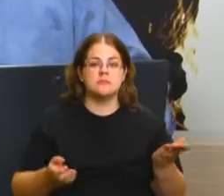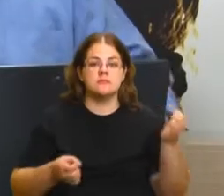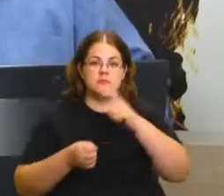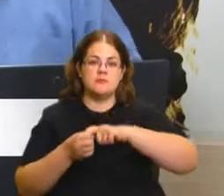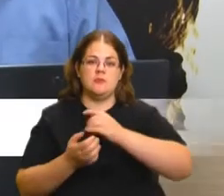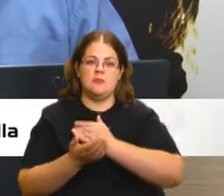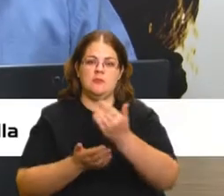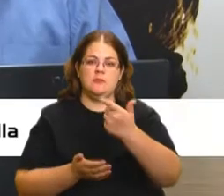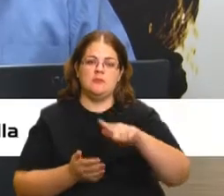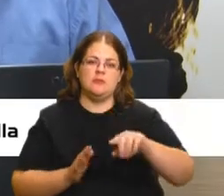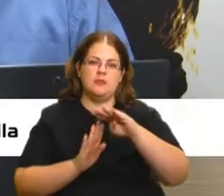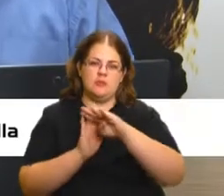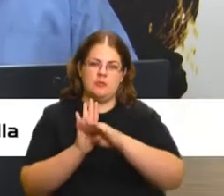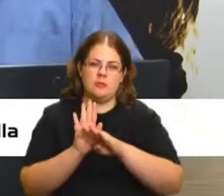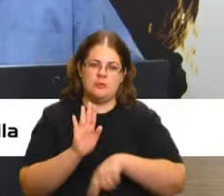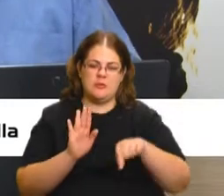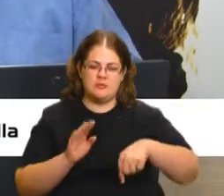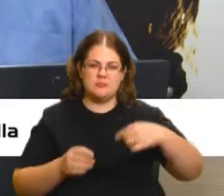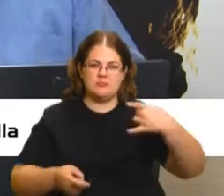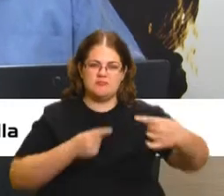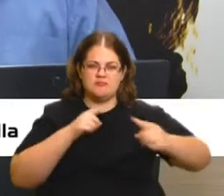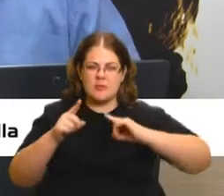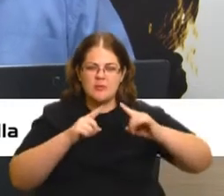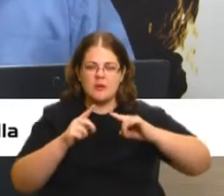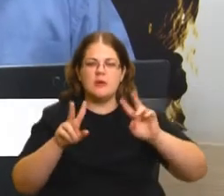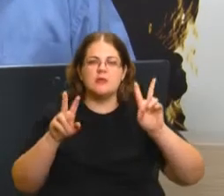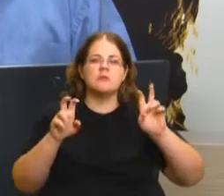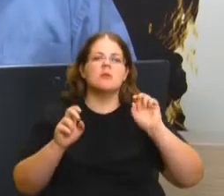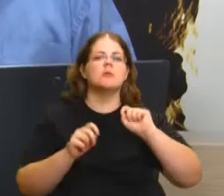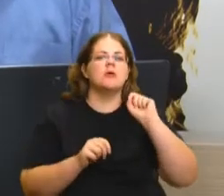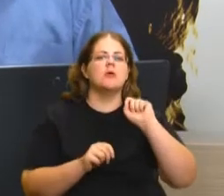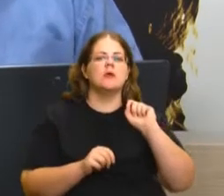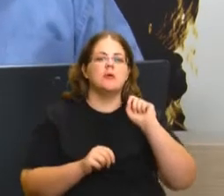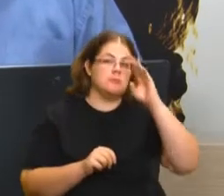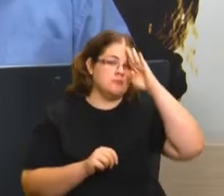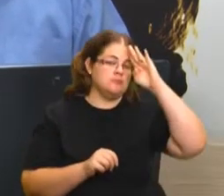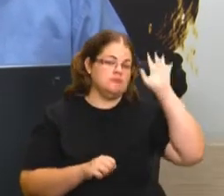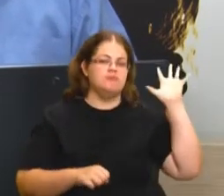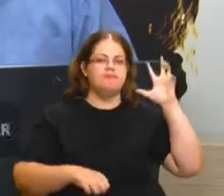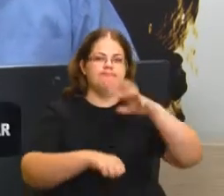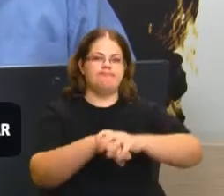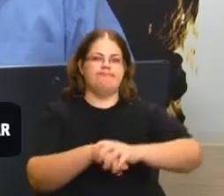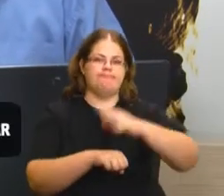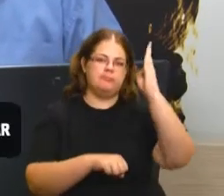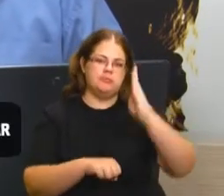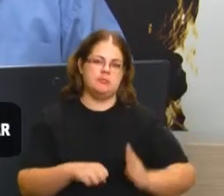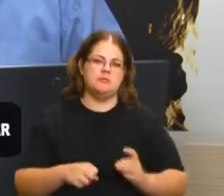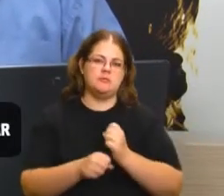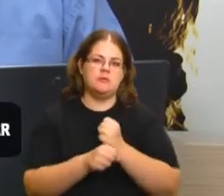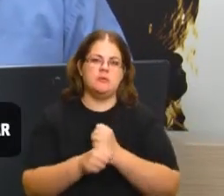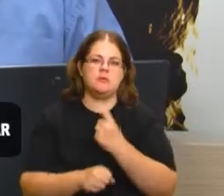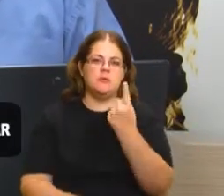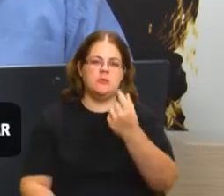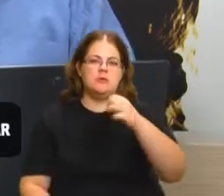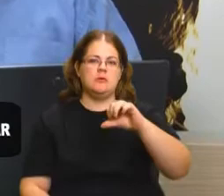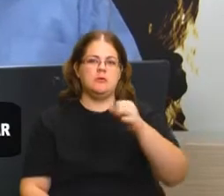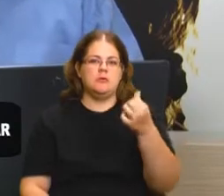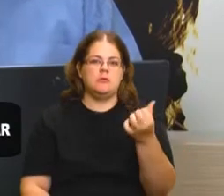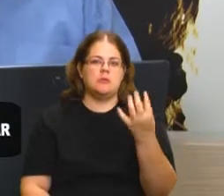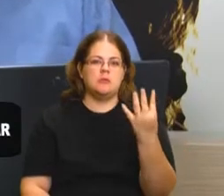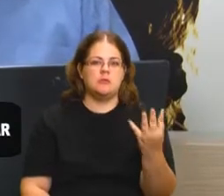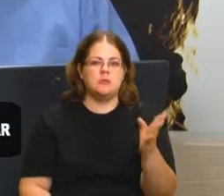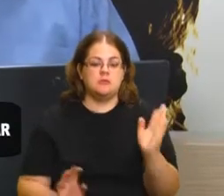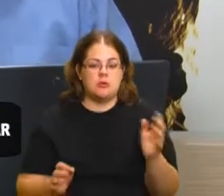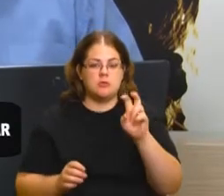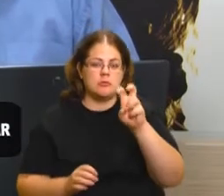Retornando com o Câmara Debate aqui na TV Câmara, estamos falando a respeito do golpe militar de 1964, completou 50 anos no país, foi motivo de